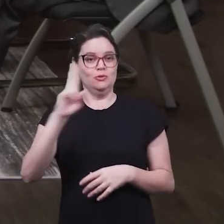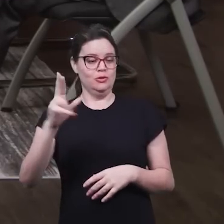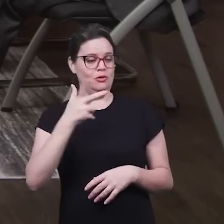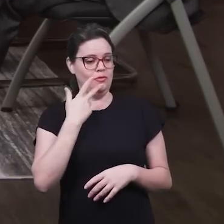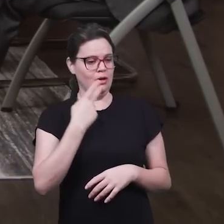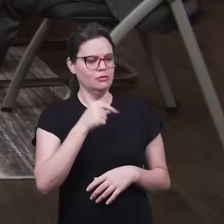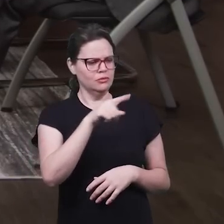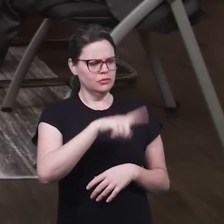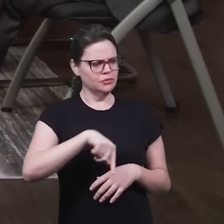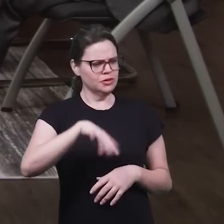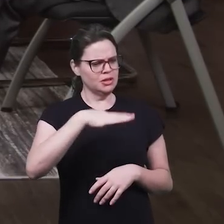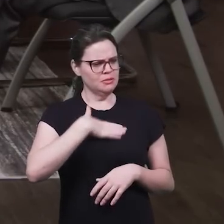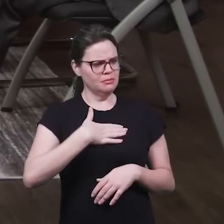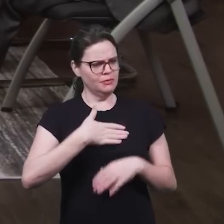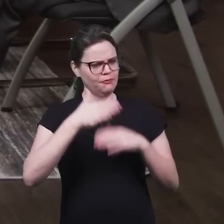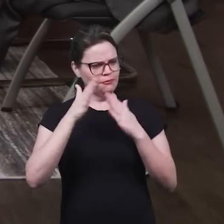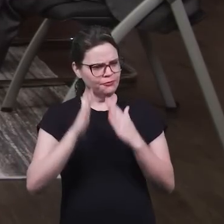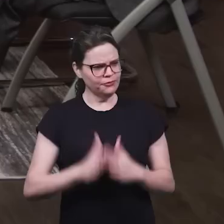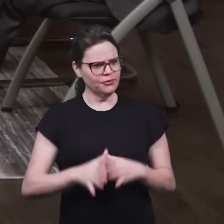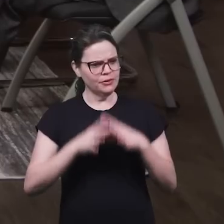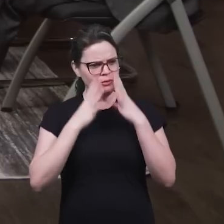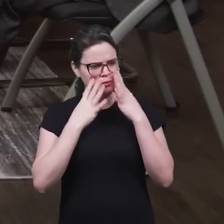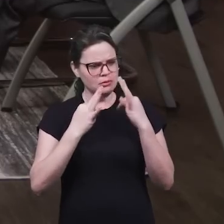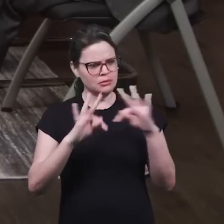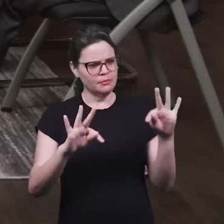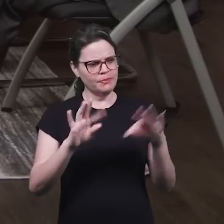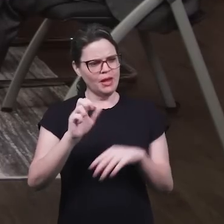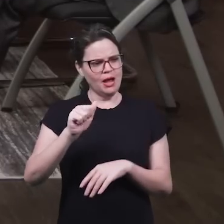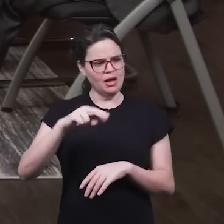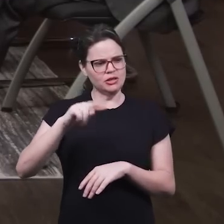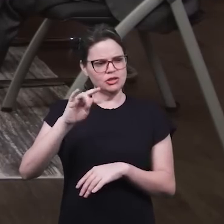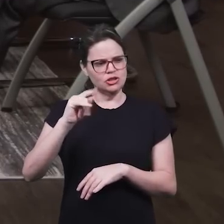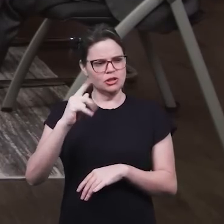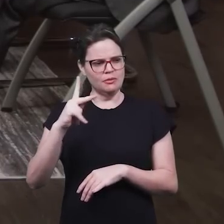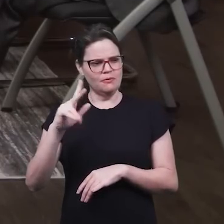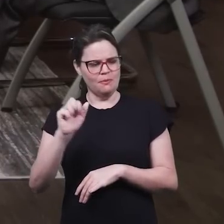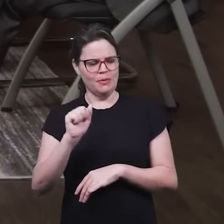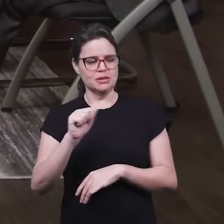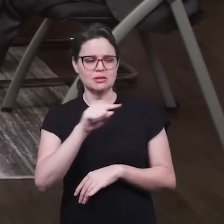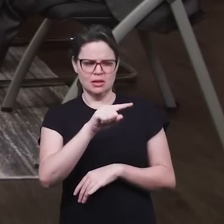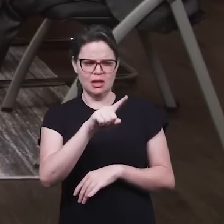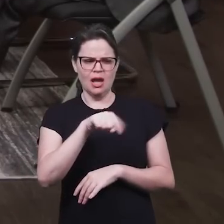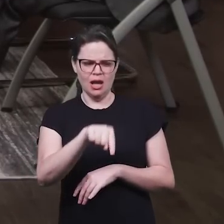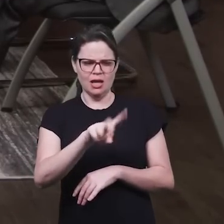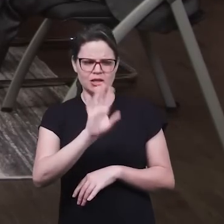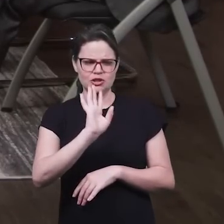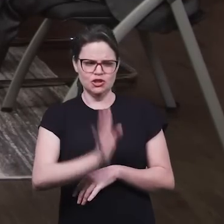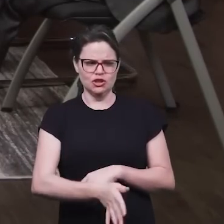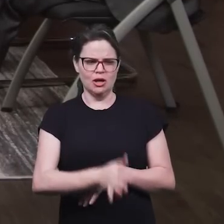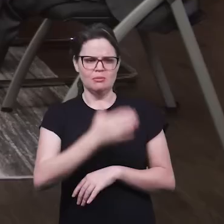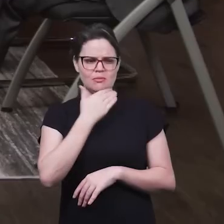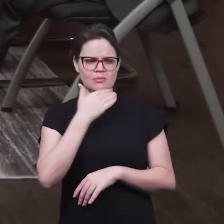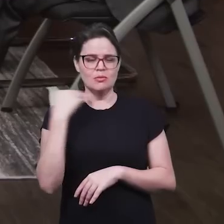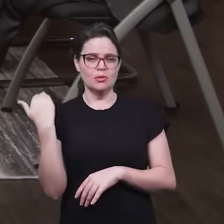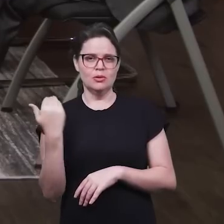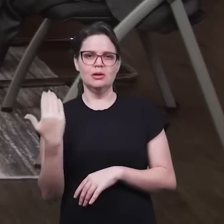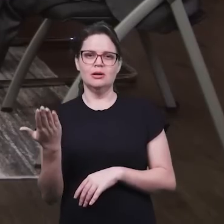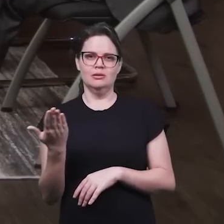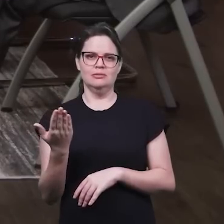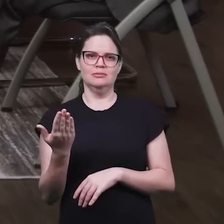testemunha, aí você fala na vida de Antipas, o qual foi morto entre vós, onde Satanás